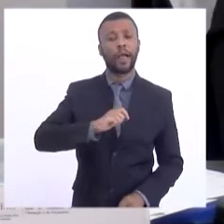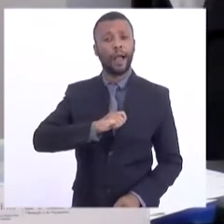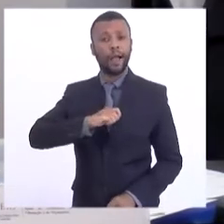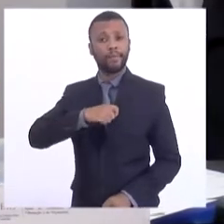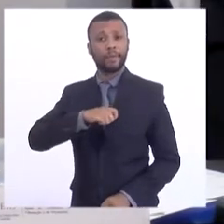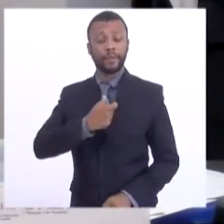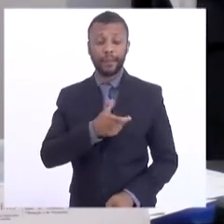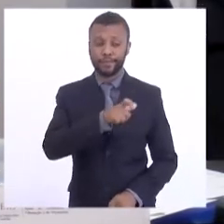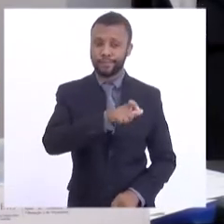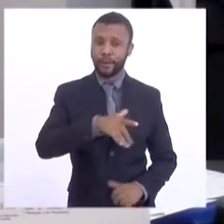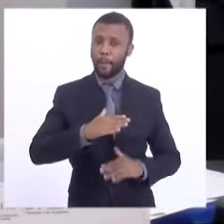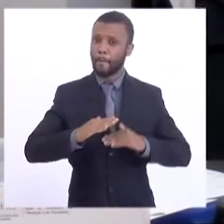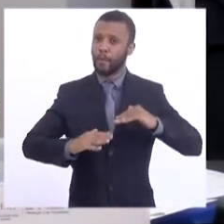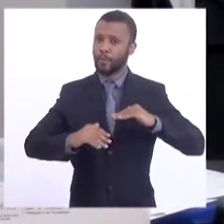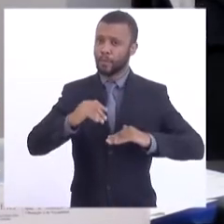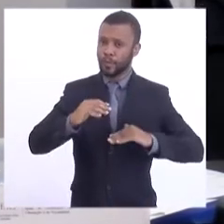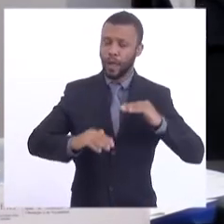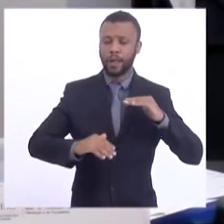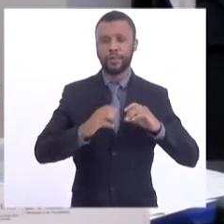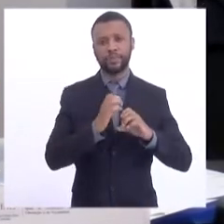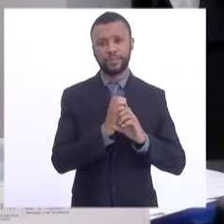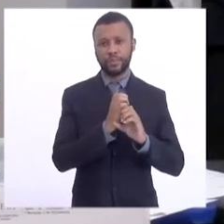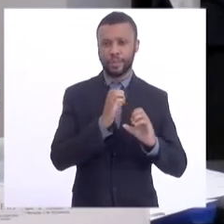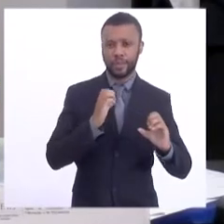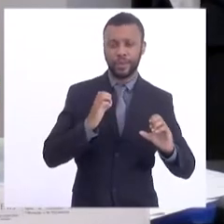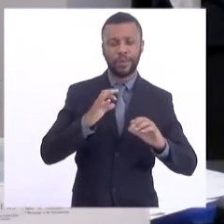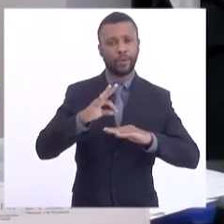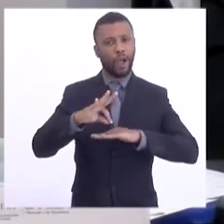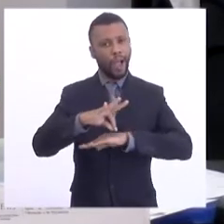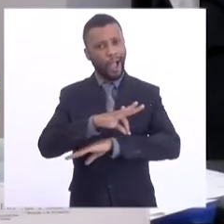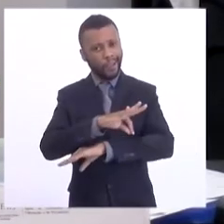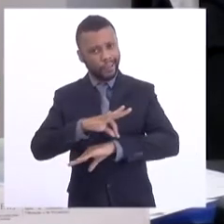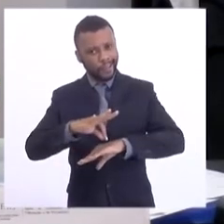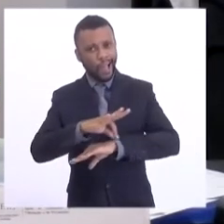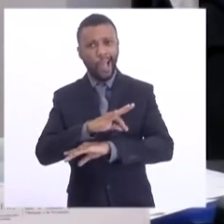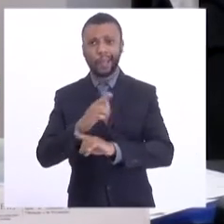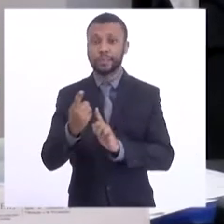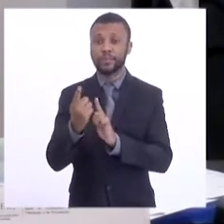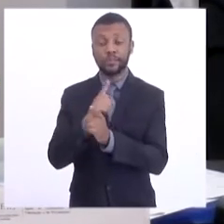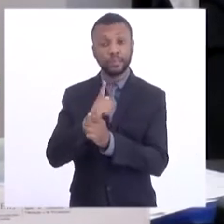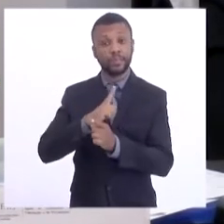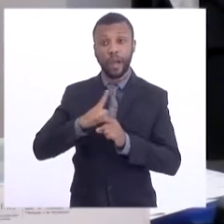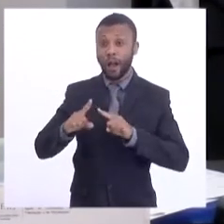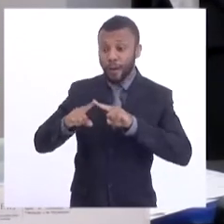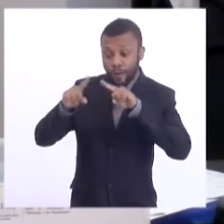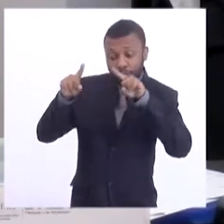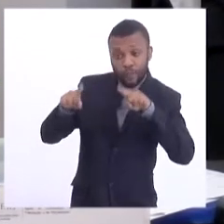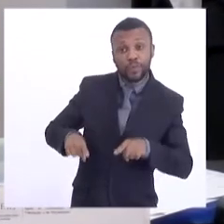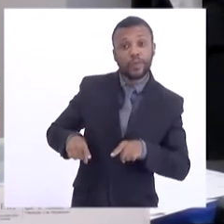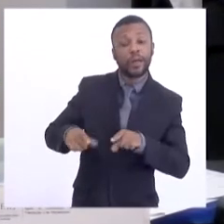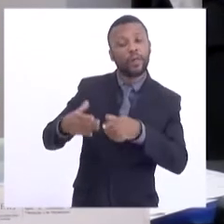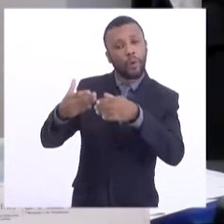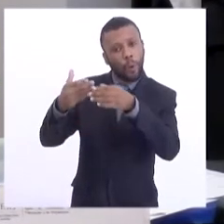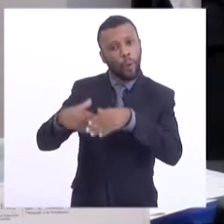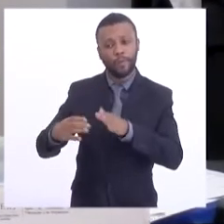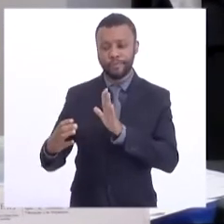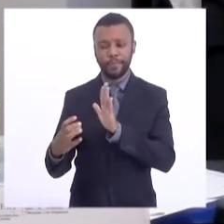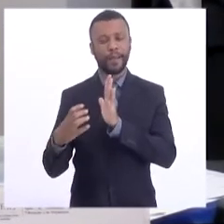Engenheiros e arquitetos joga não importa a formação com matrícula e concursados